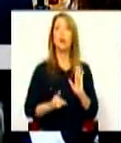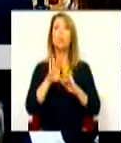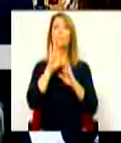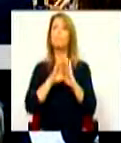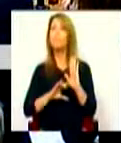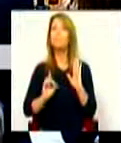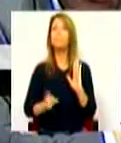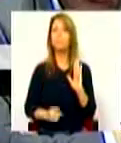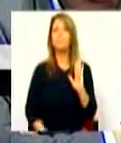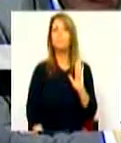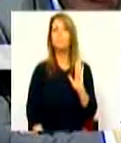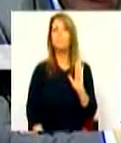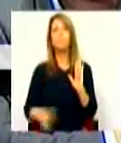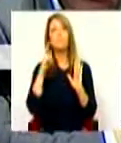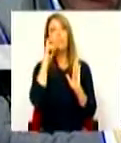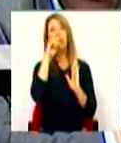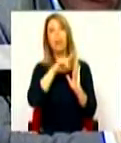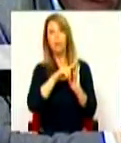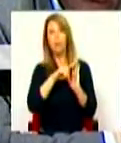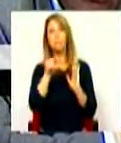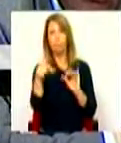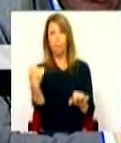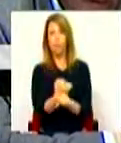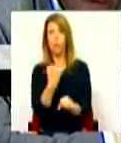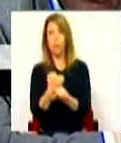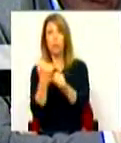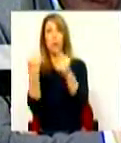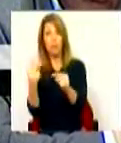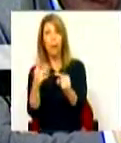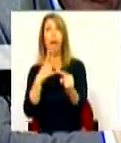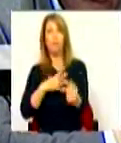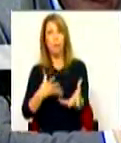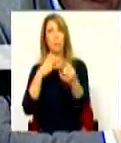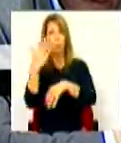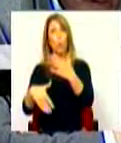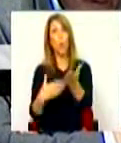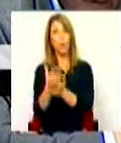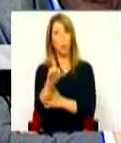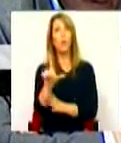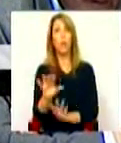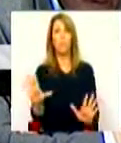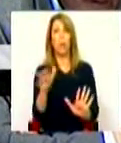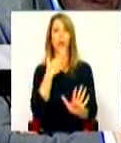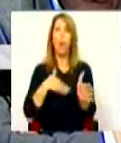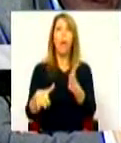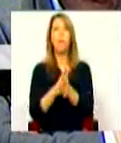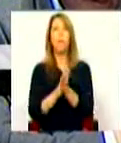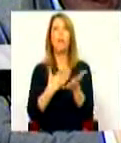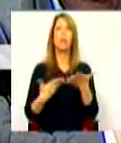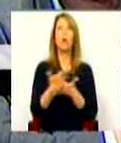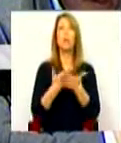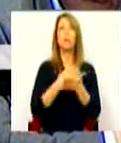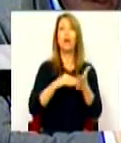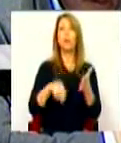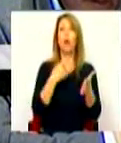Condição que quem exerce essa função a queira continuar também a exercer e não aproveite para renunciar ao contrato, porque isso